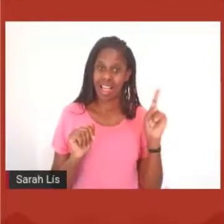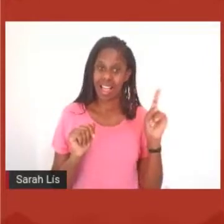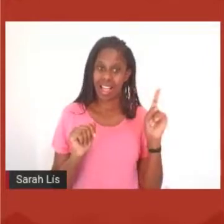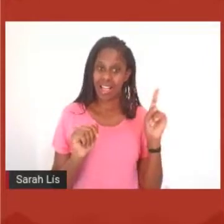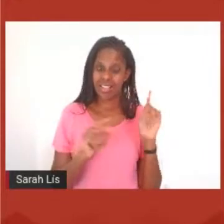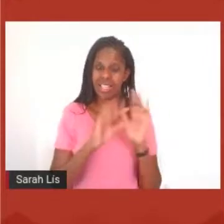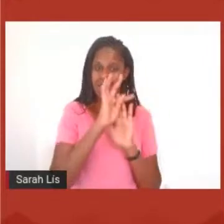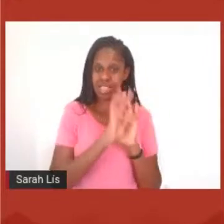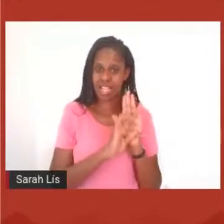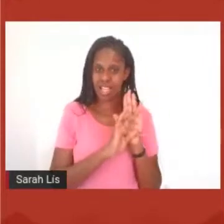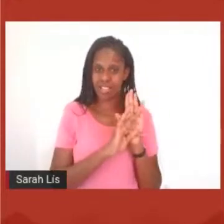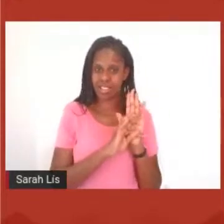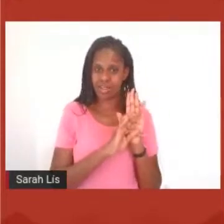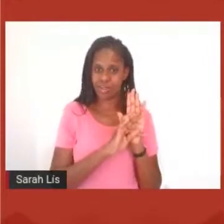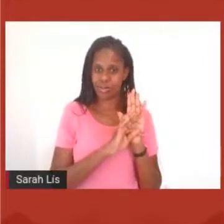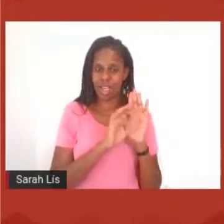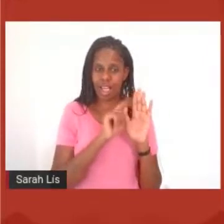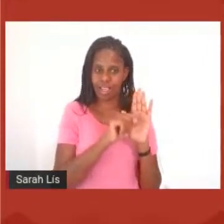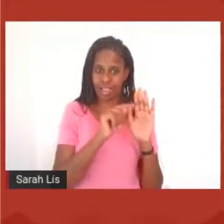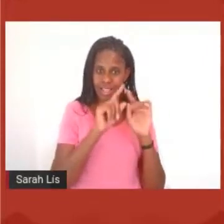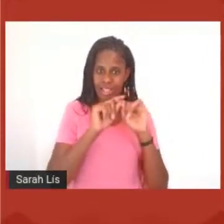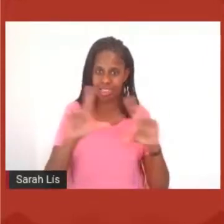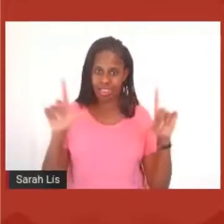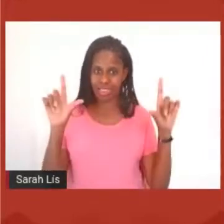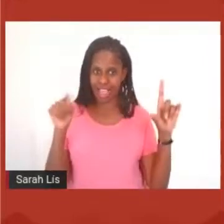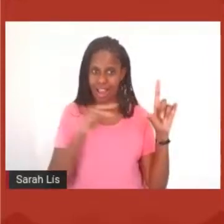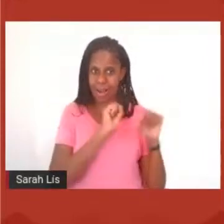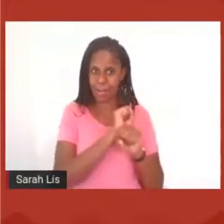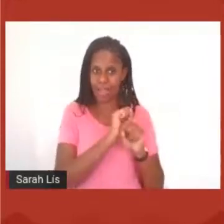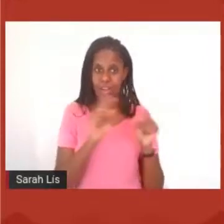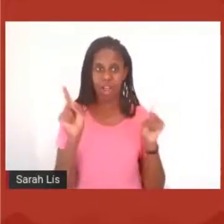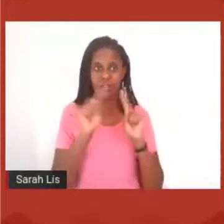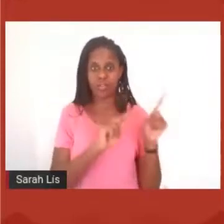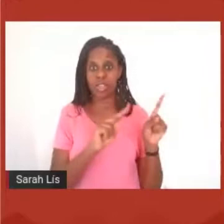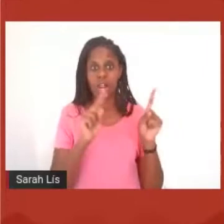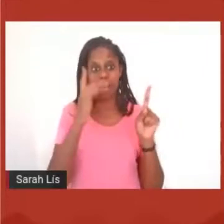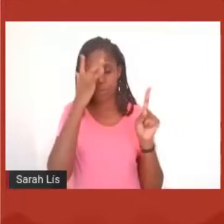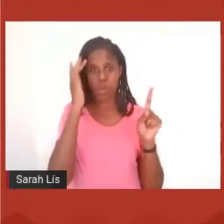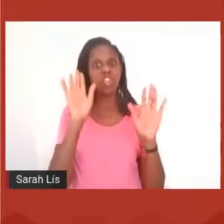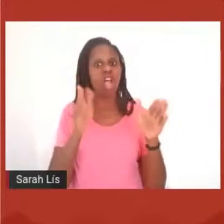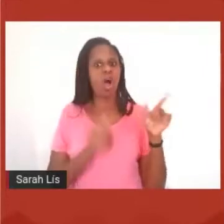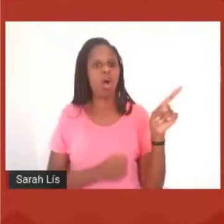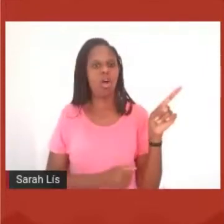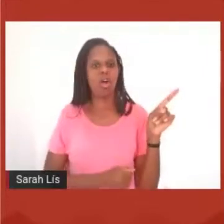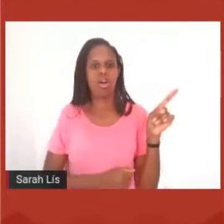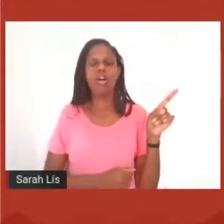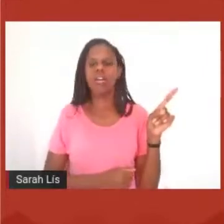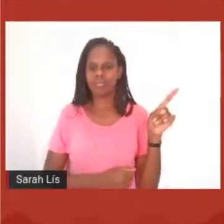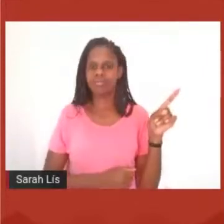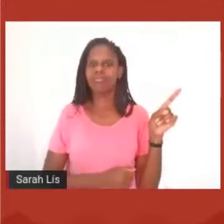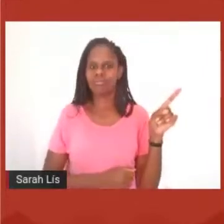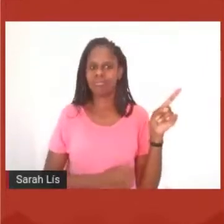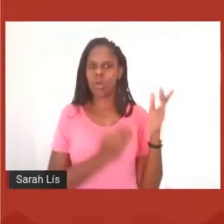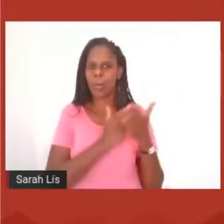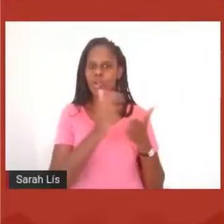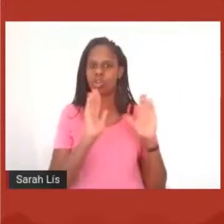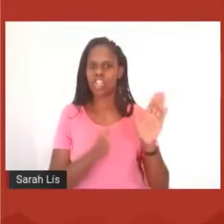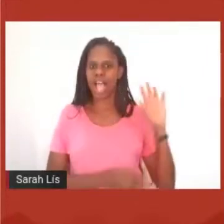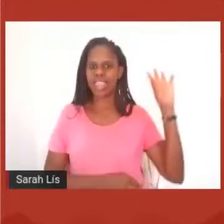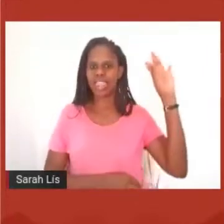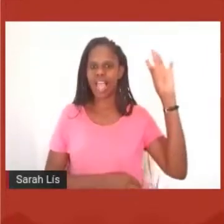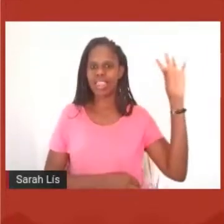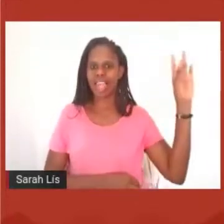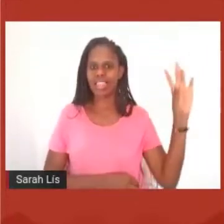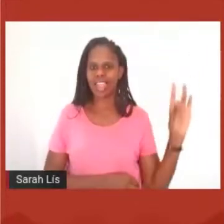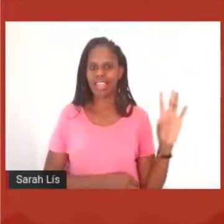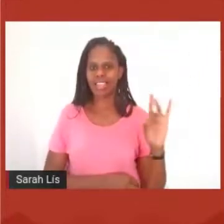está comandando ela, né? Mas se vocês forem para a tela do Jamboard, o pessoal já está... Olha lá, o Armando mudou, ouvindo a gente.